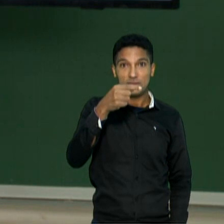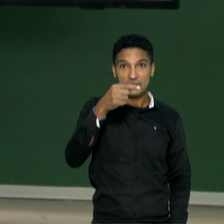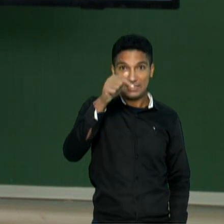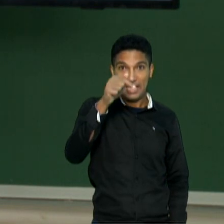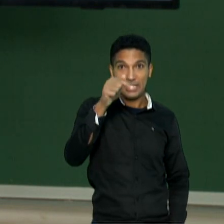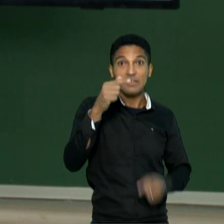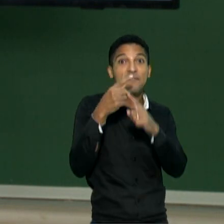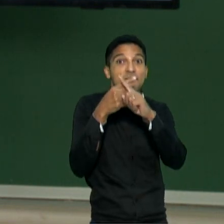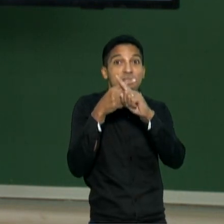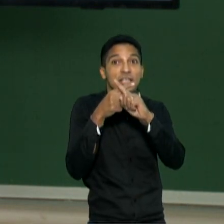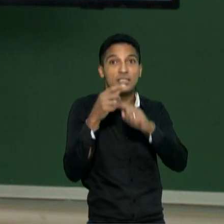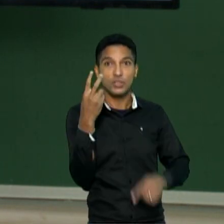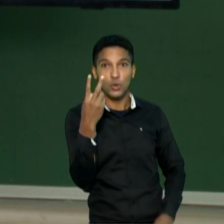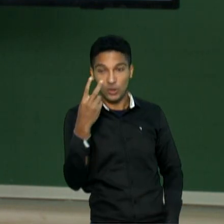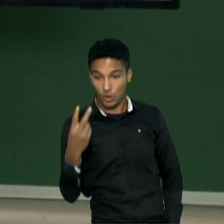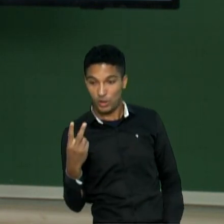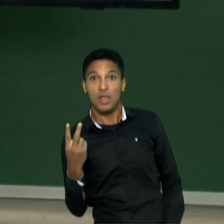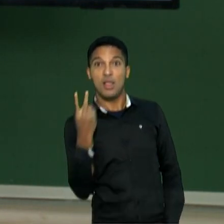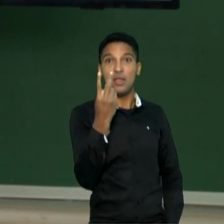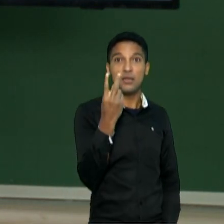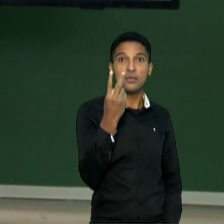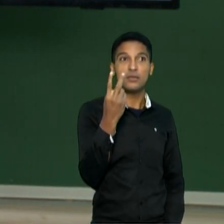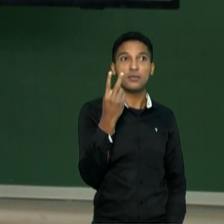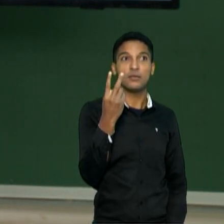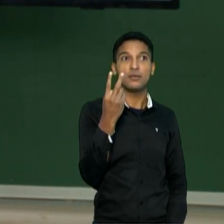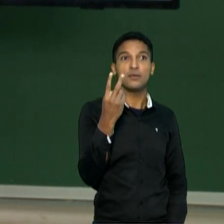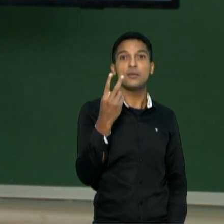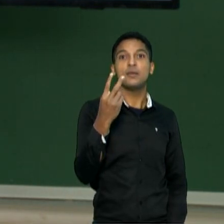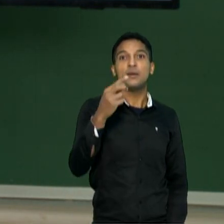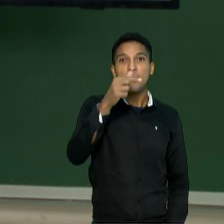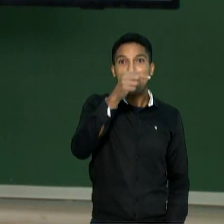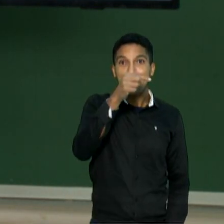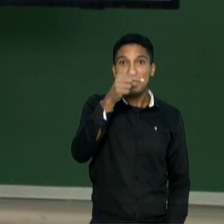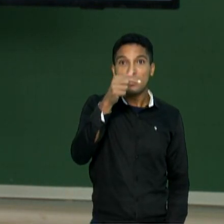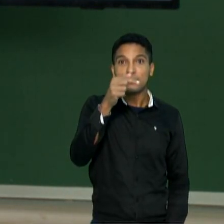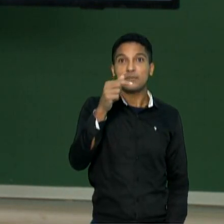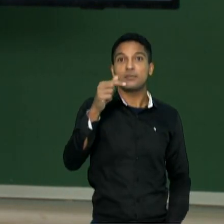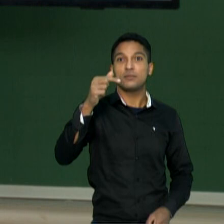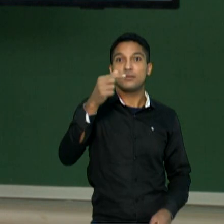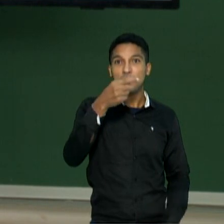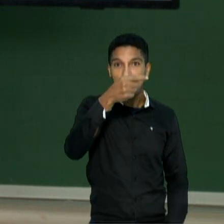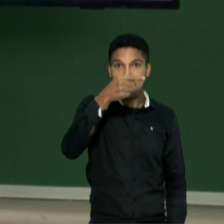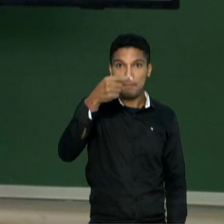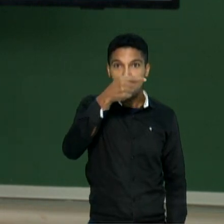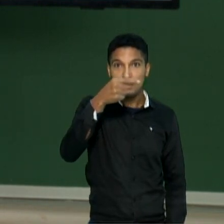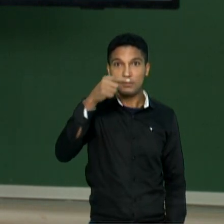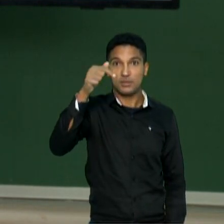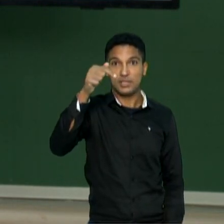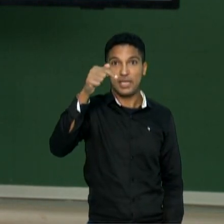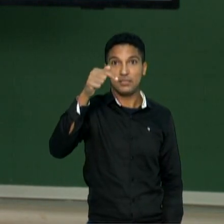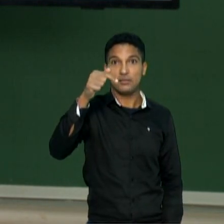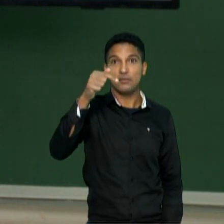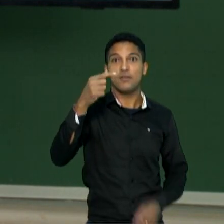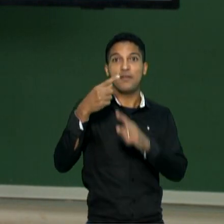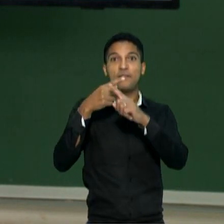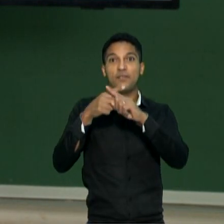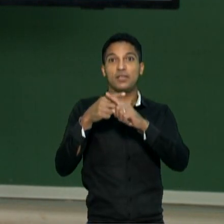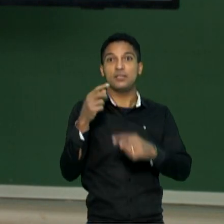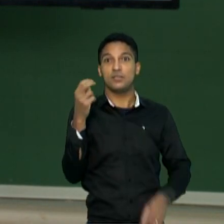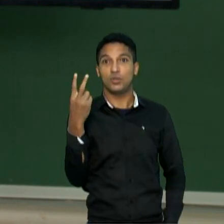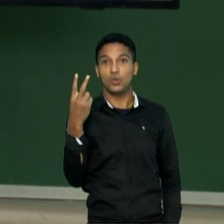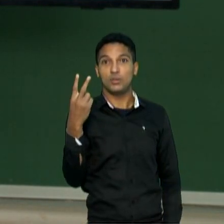que é o valor que a gente encontrou, e menos 7 vezes 2 dá menos 14. Menos 14 com mais 14 dá